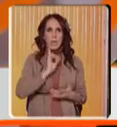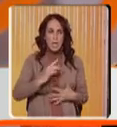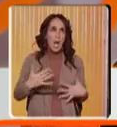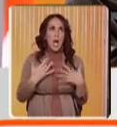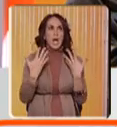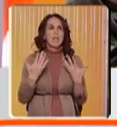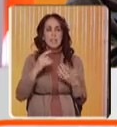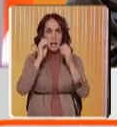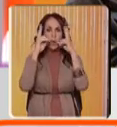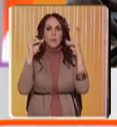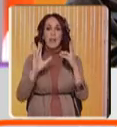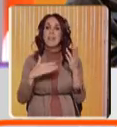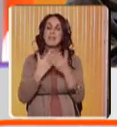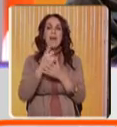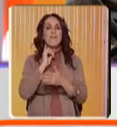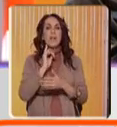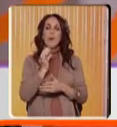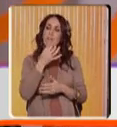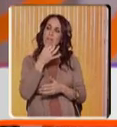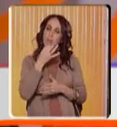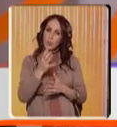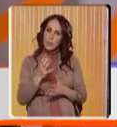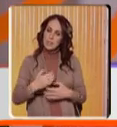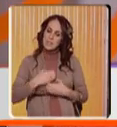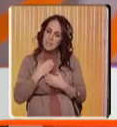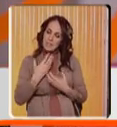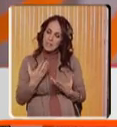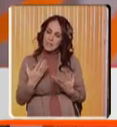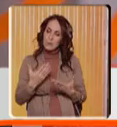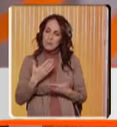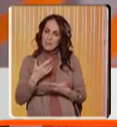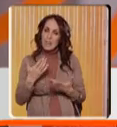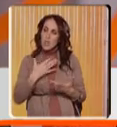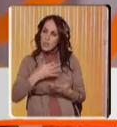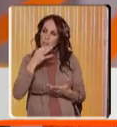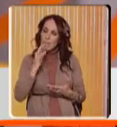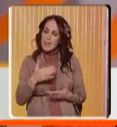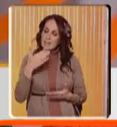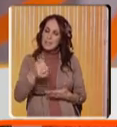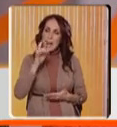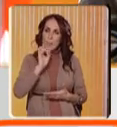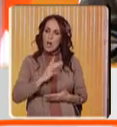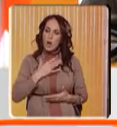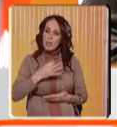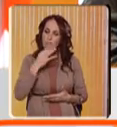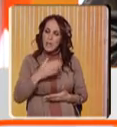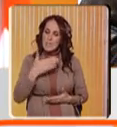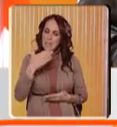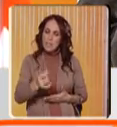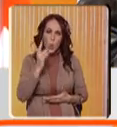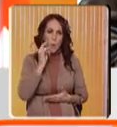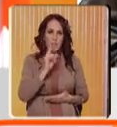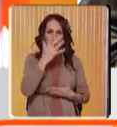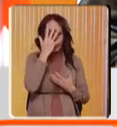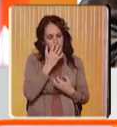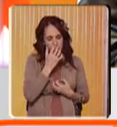todas espetadas. As mulheres valorizam mais o aspecto verbal e emocional da coisa e gostam de falar depois disso. Eu tenho tido imensos